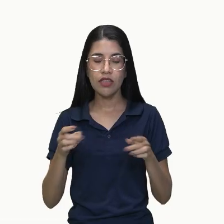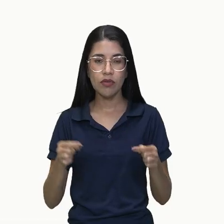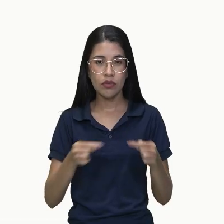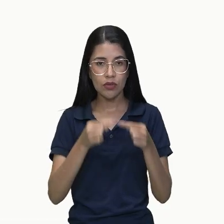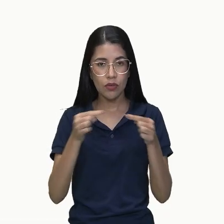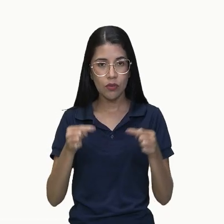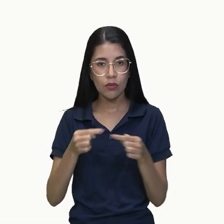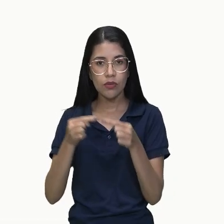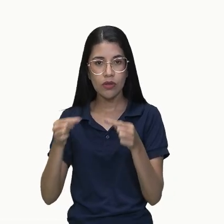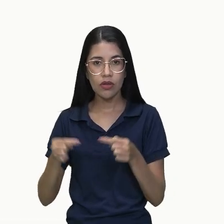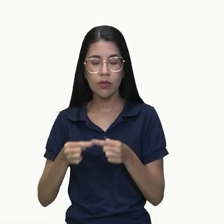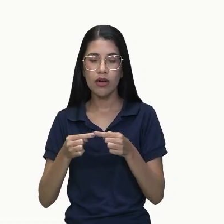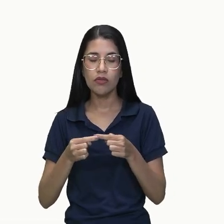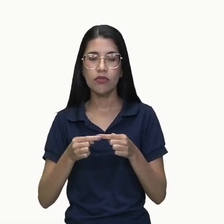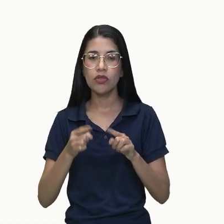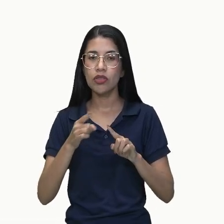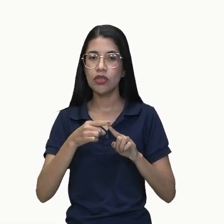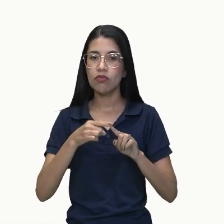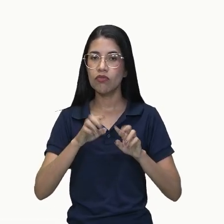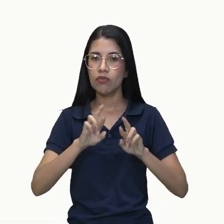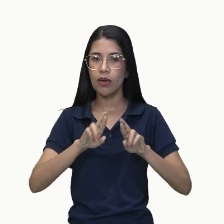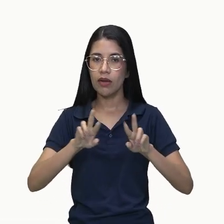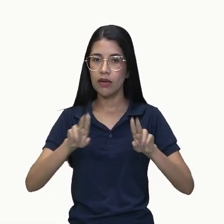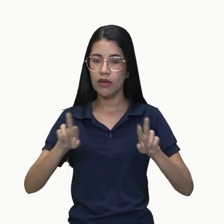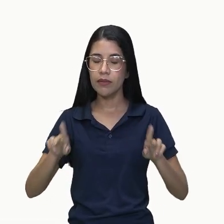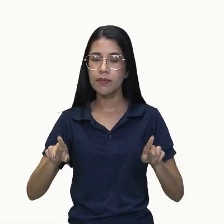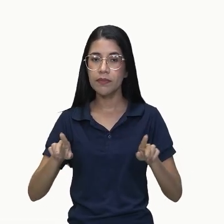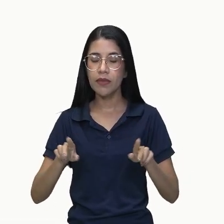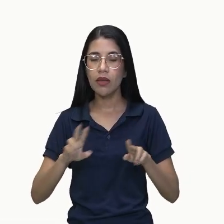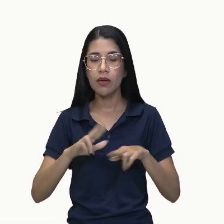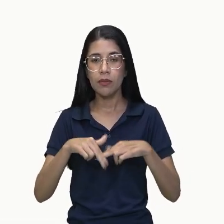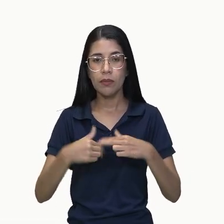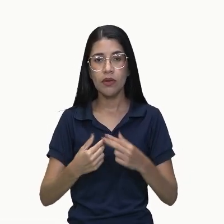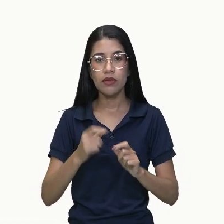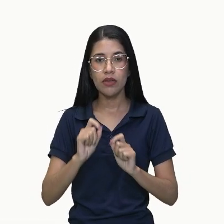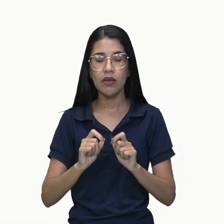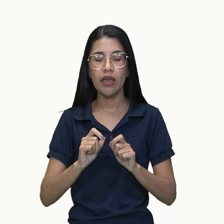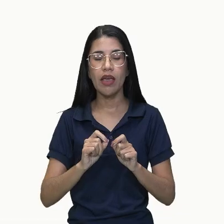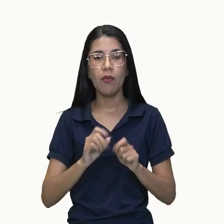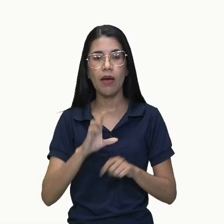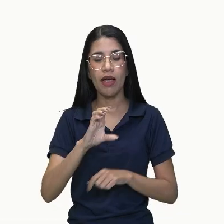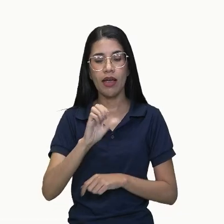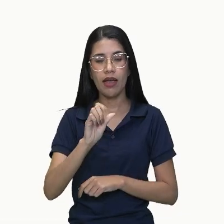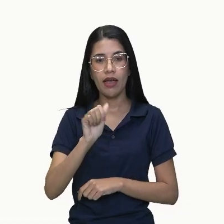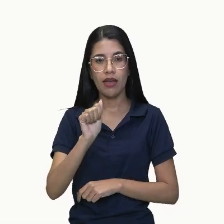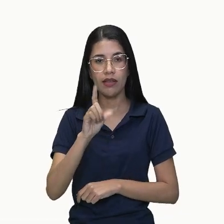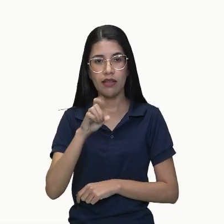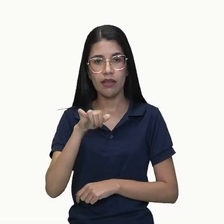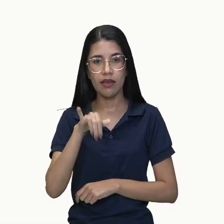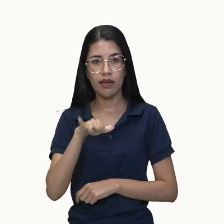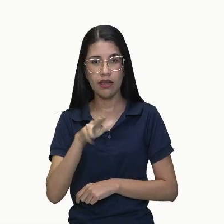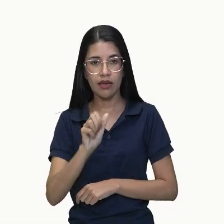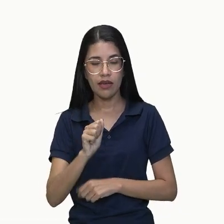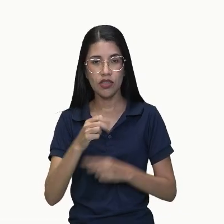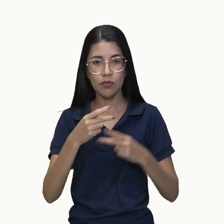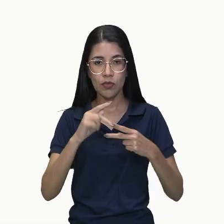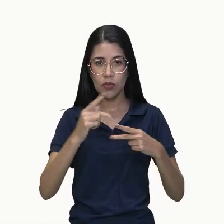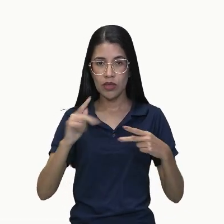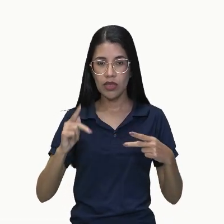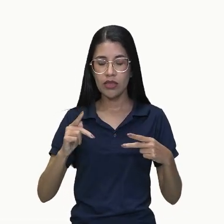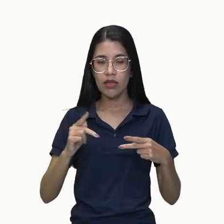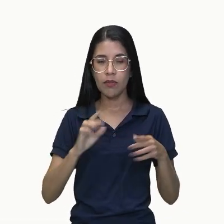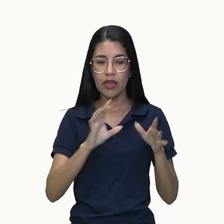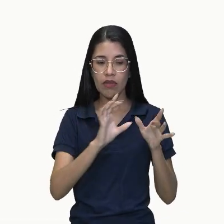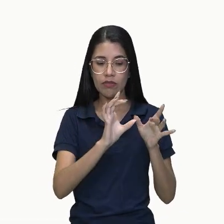de formas diferentes. Então, por isso que a gente chama de uma cadeia proteica. E essa cadeia